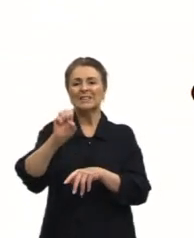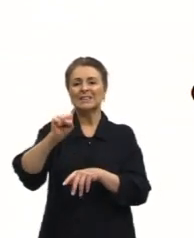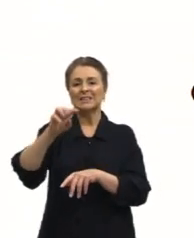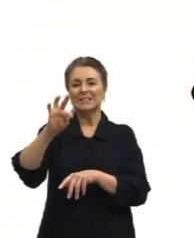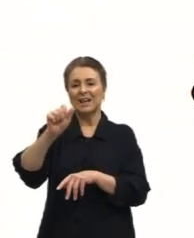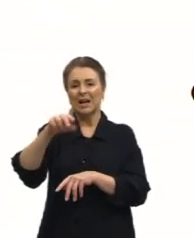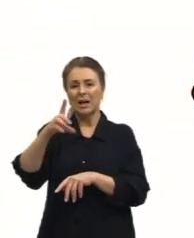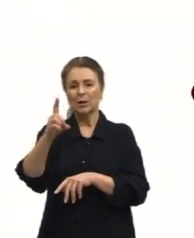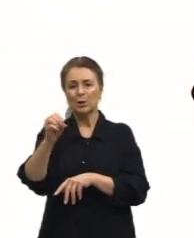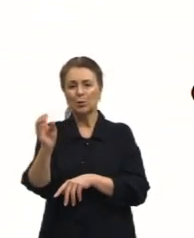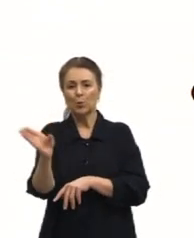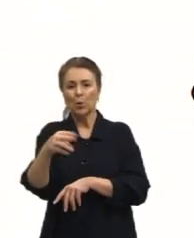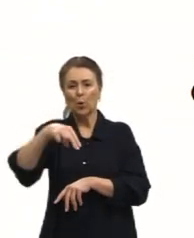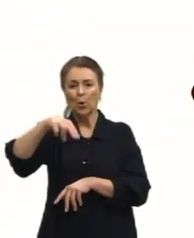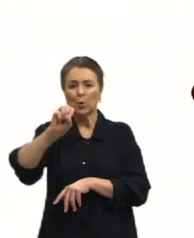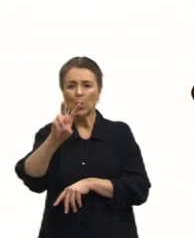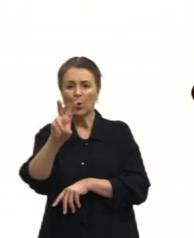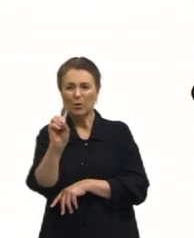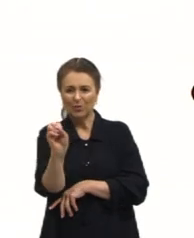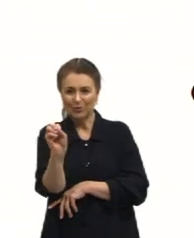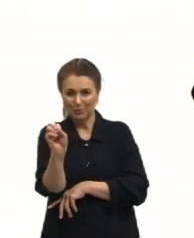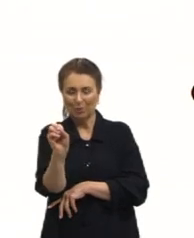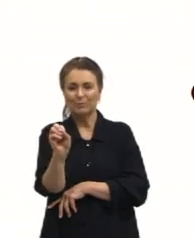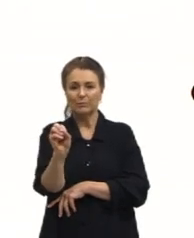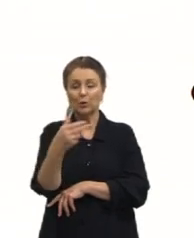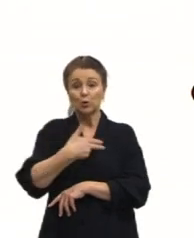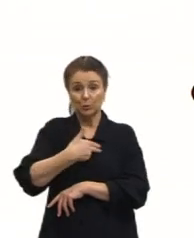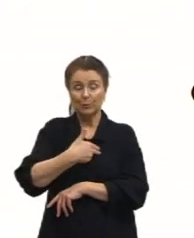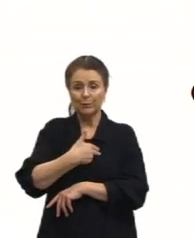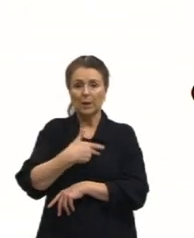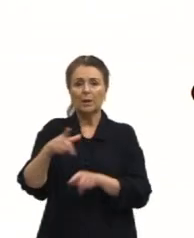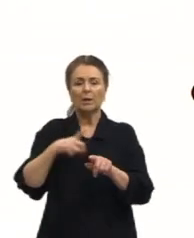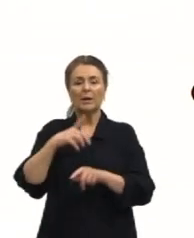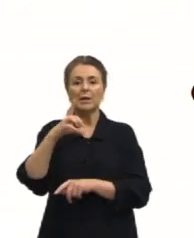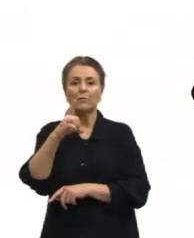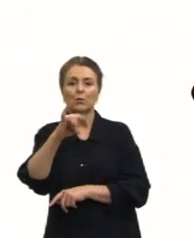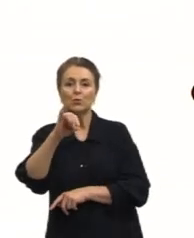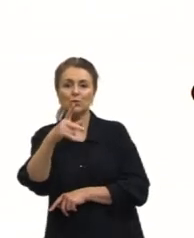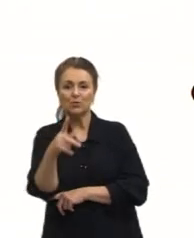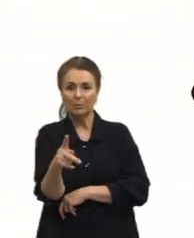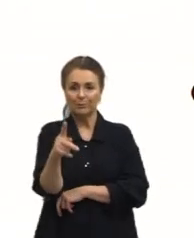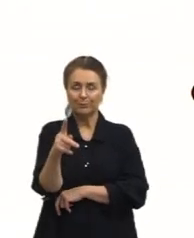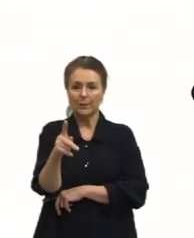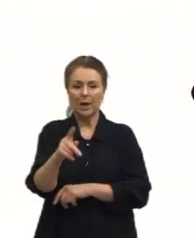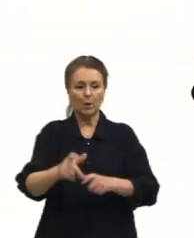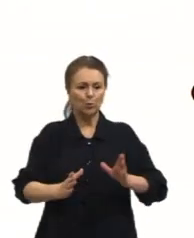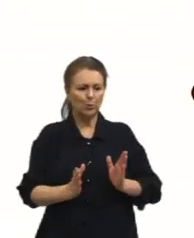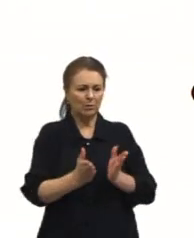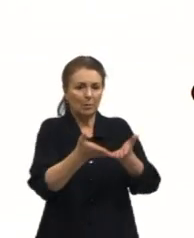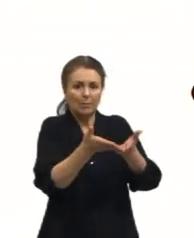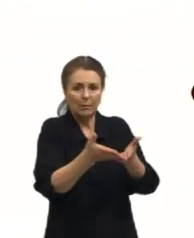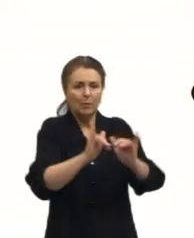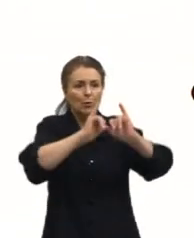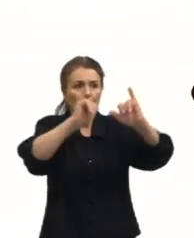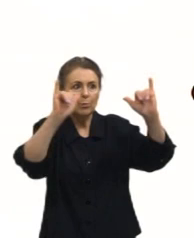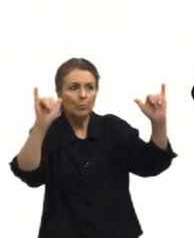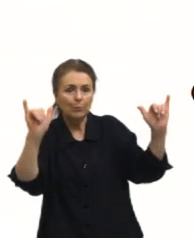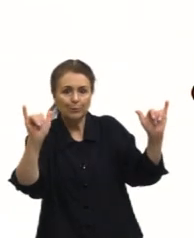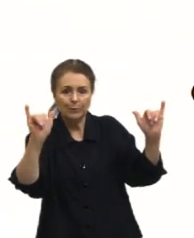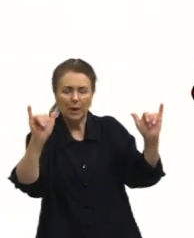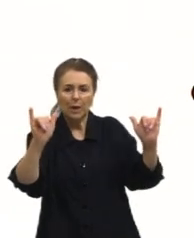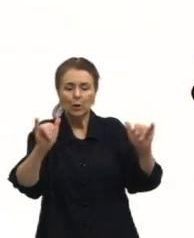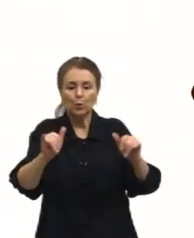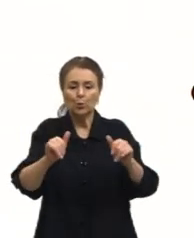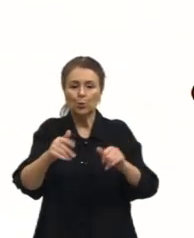outro caso né teve uma questão sobre o DIP o departamento de imprensa e propaganda do Getúlio Vargas a gente falou sobre isso mas